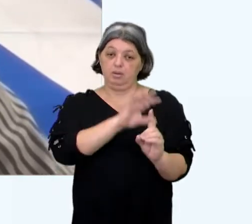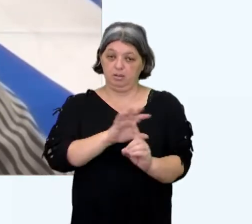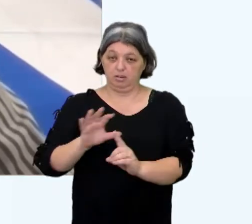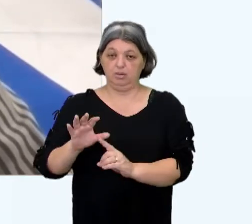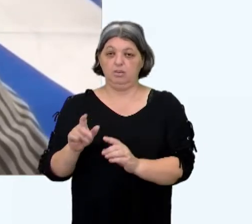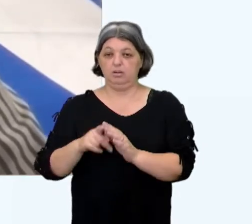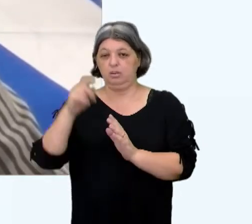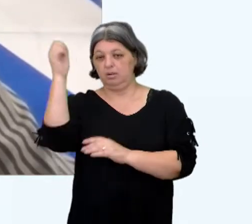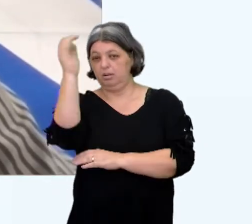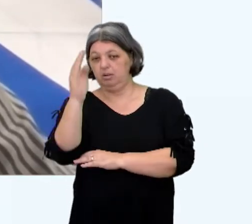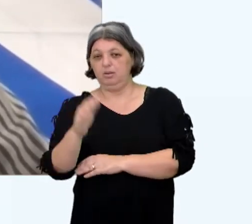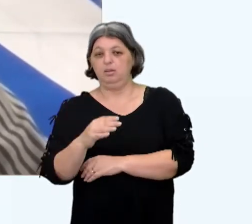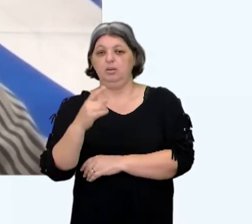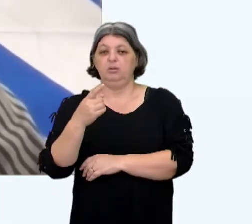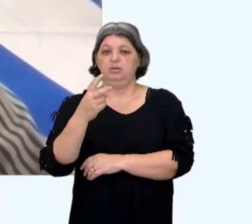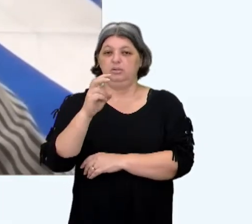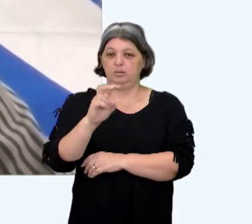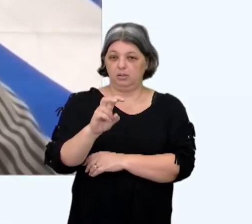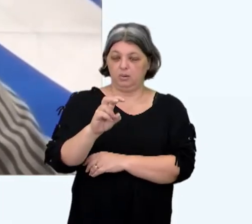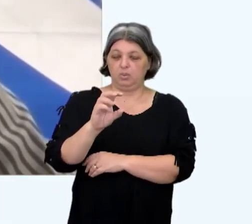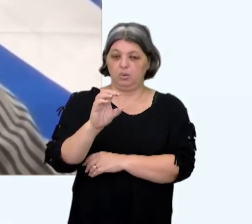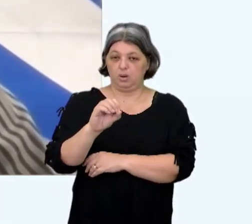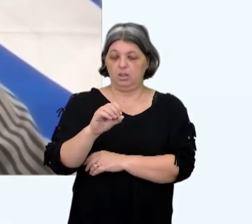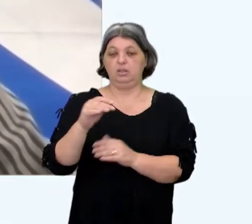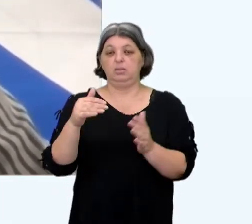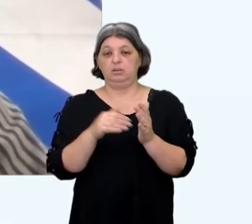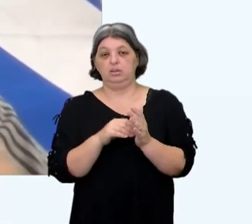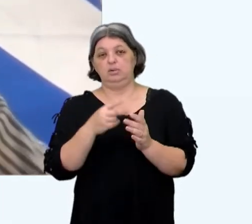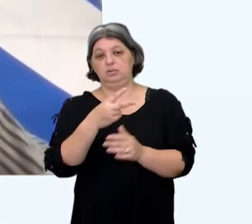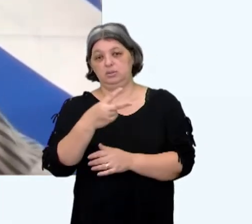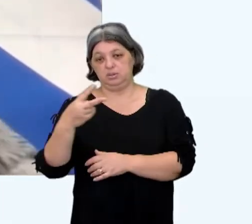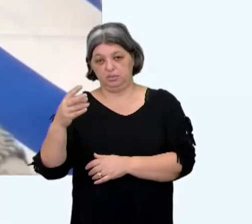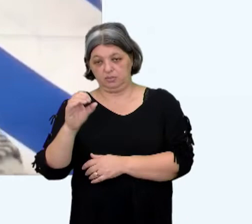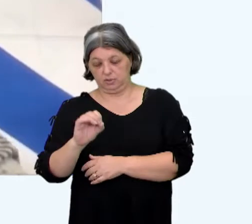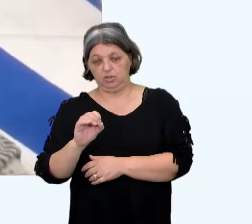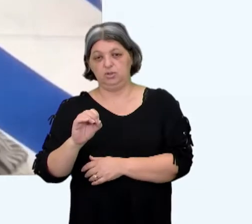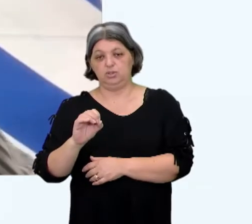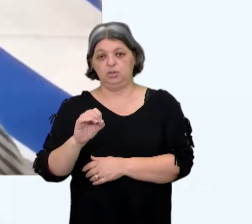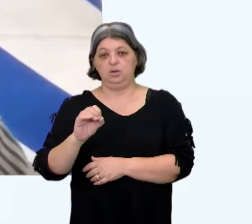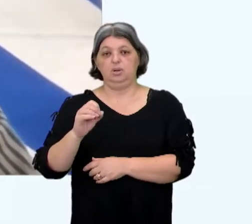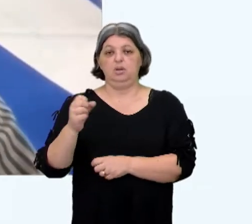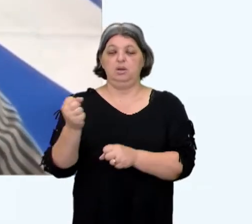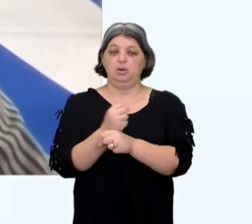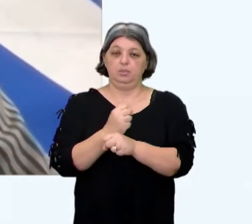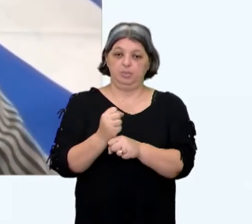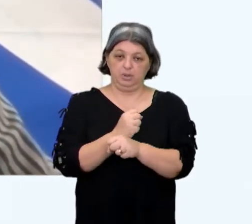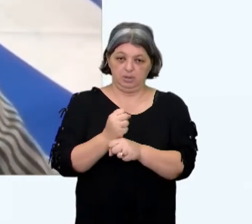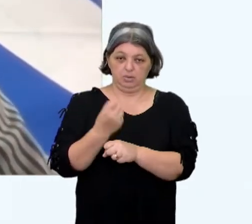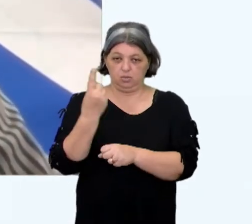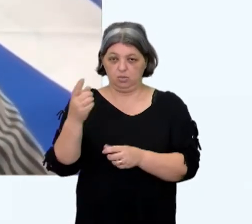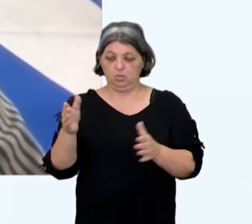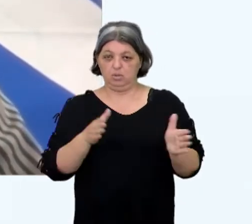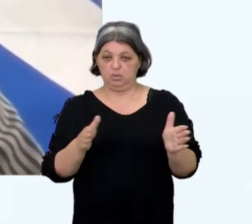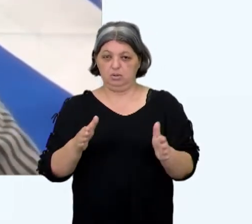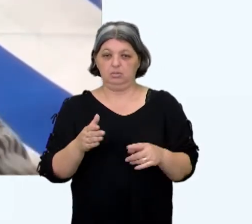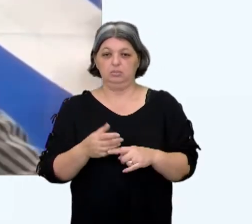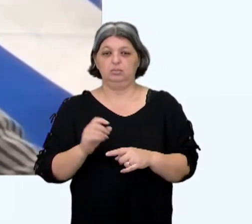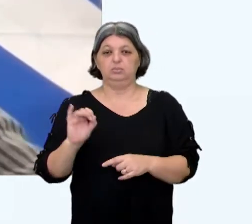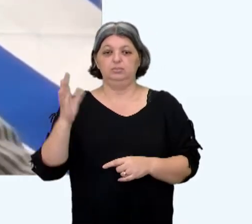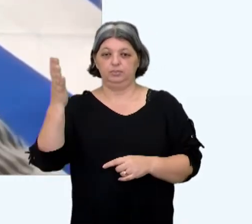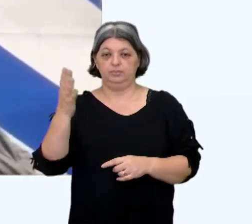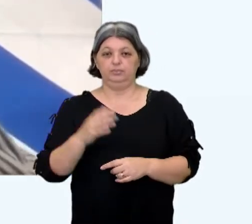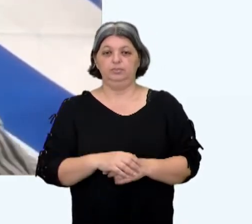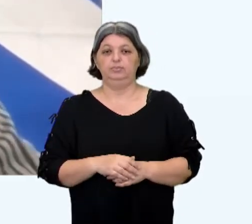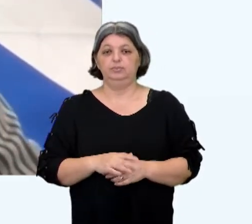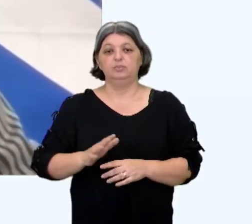de 150 a 200 eventos por ano. Esses eventos vão ter magnitudes menores do que os eventos que ocorrem